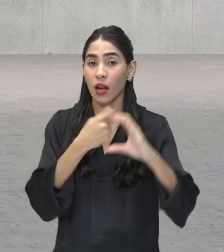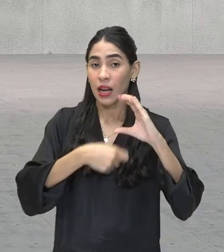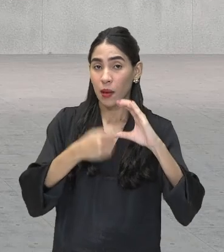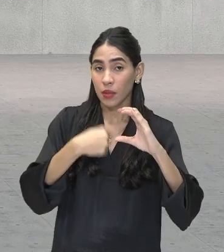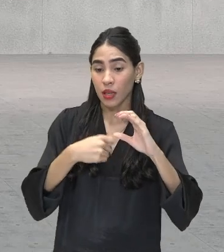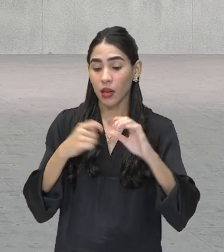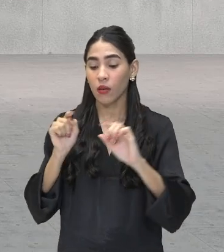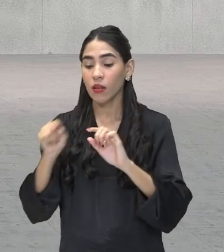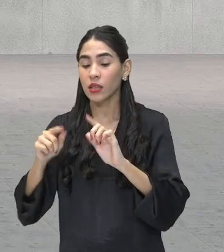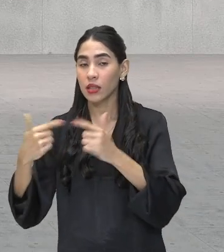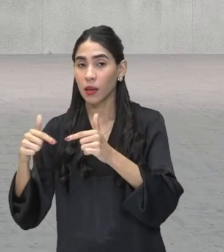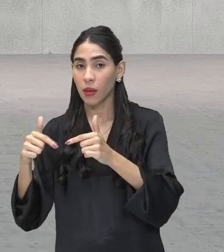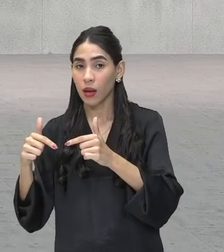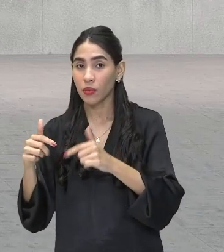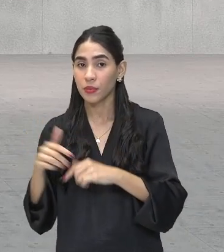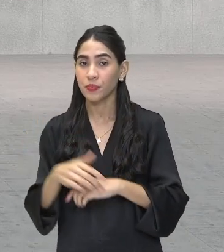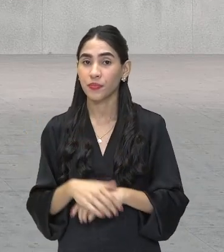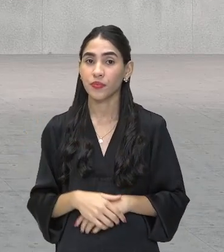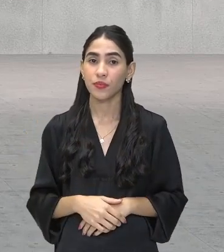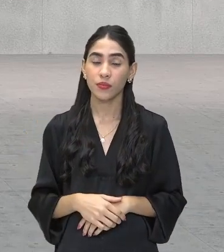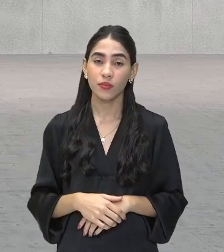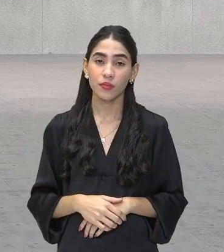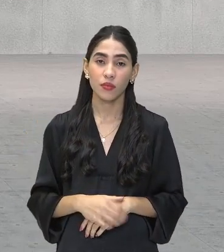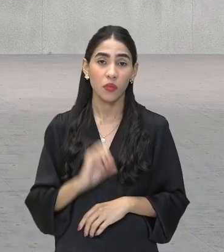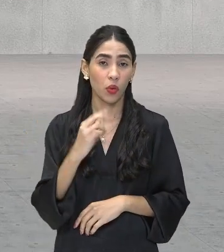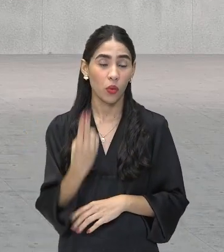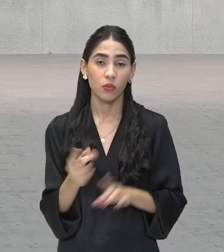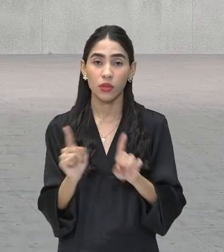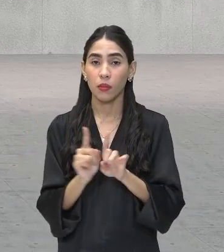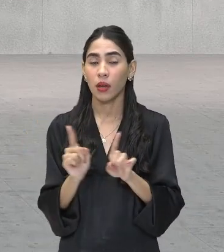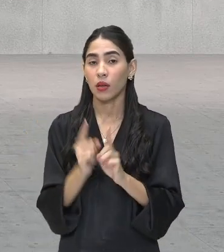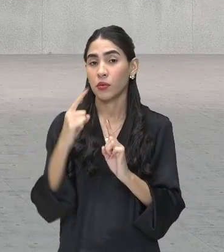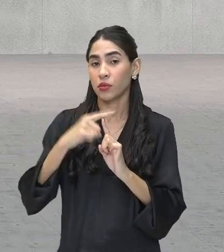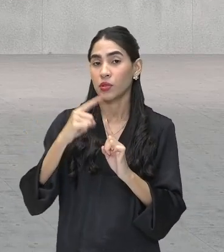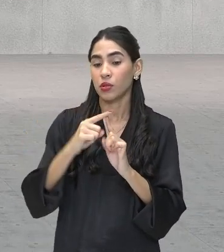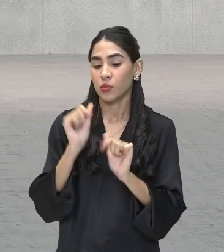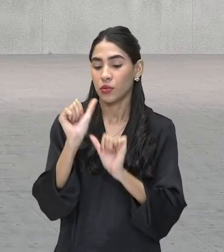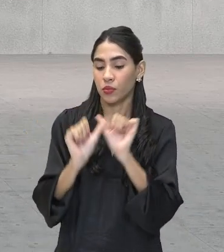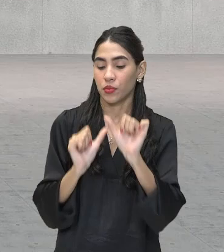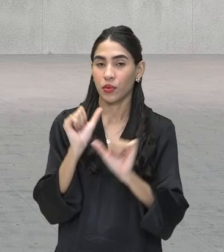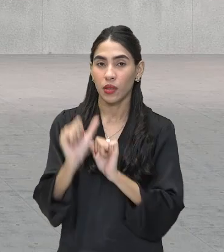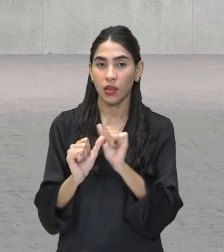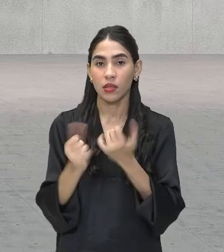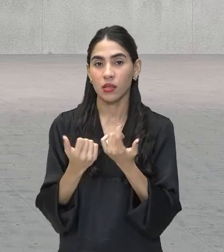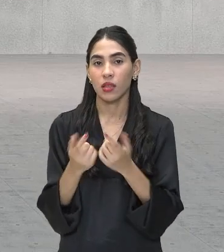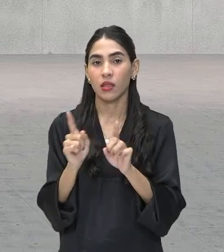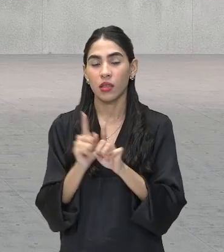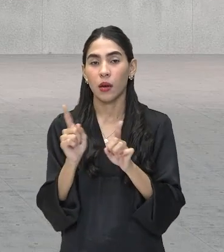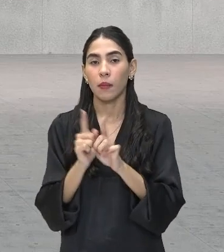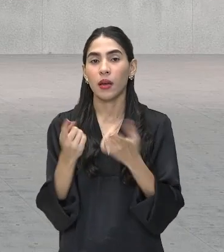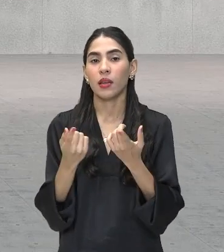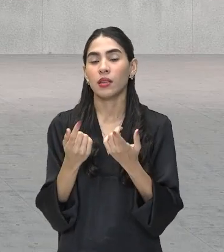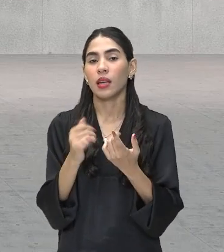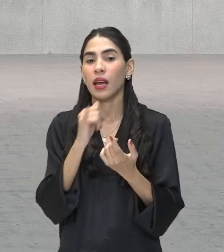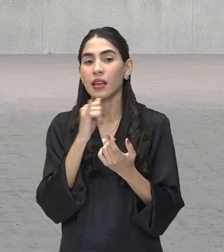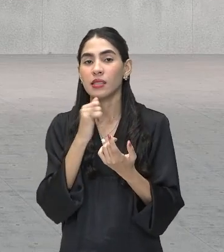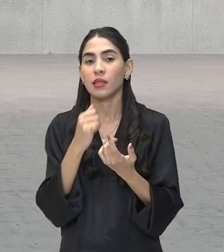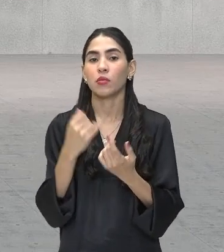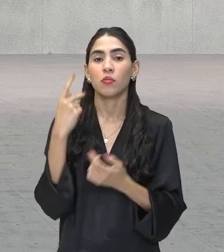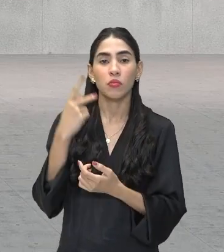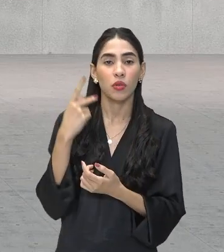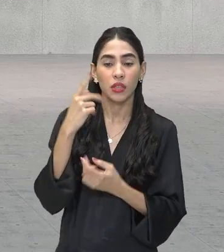trabalho, ou como uma forma de mudanças das condições sociais,